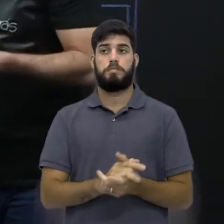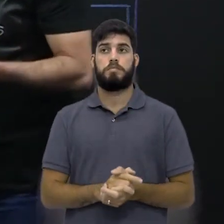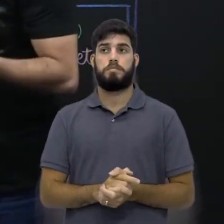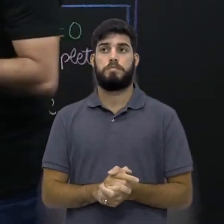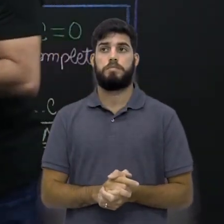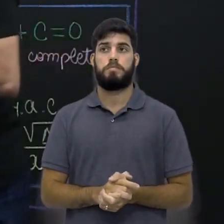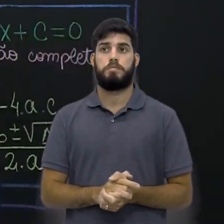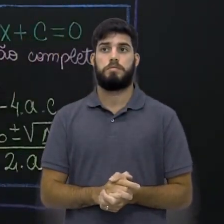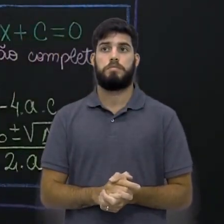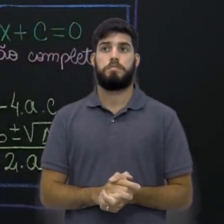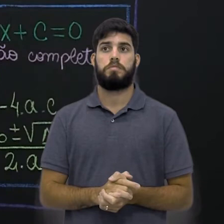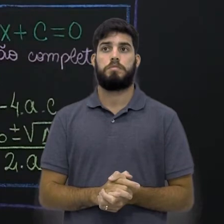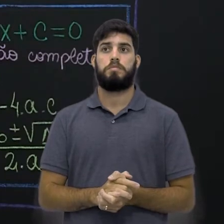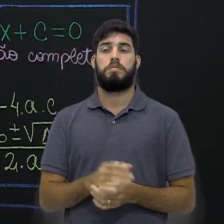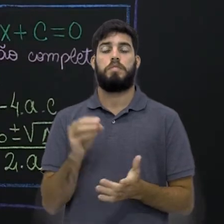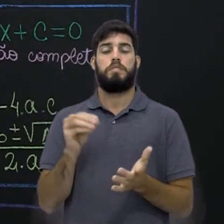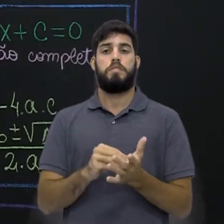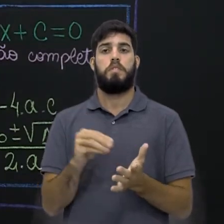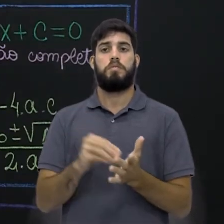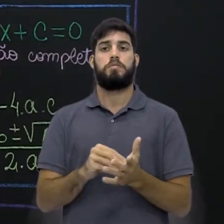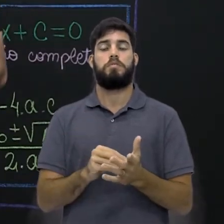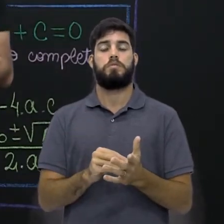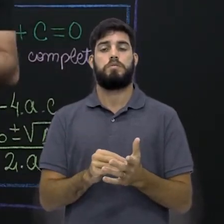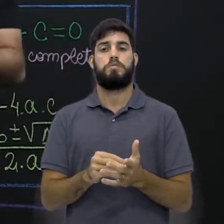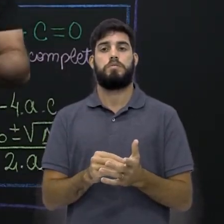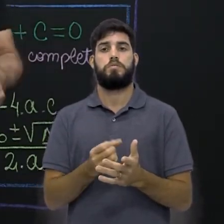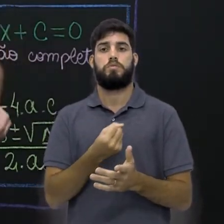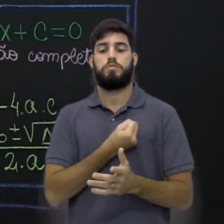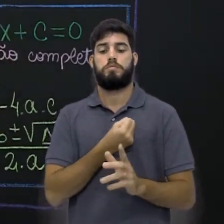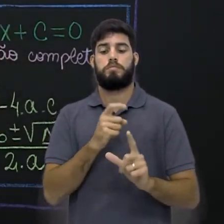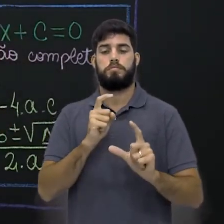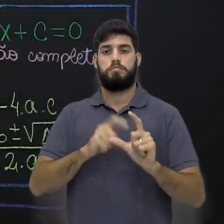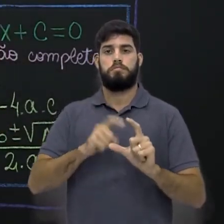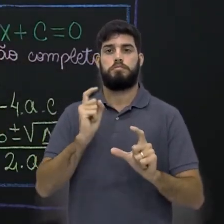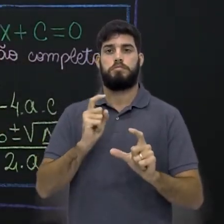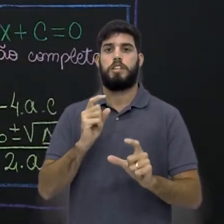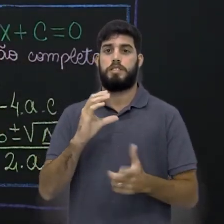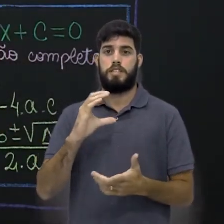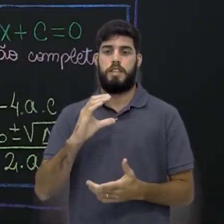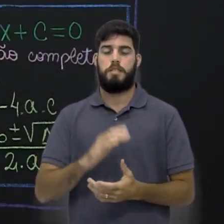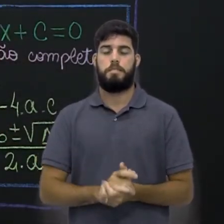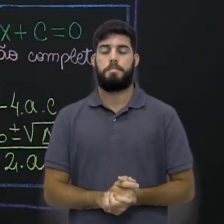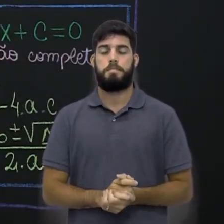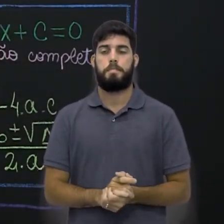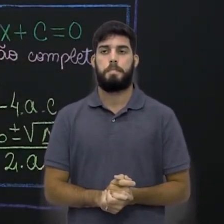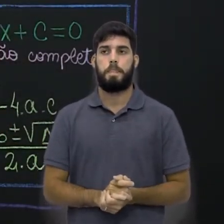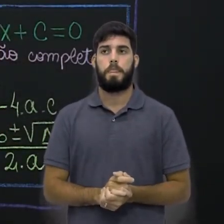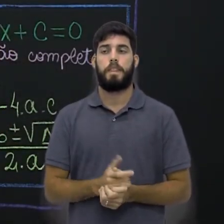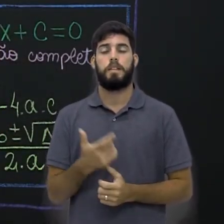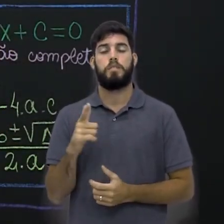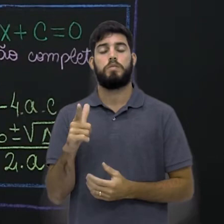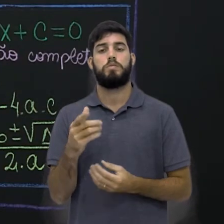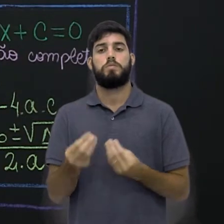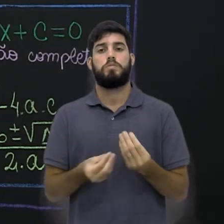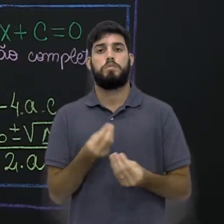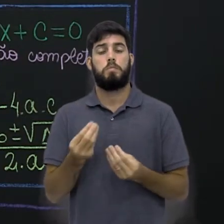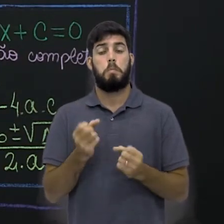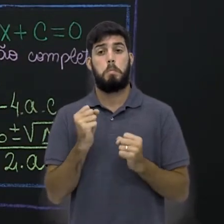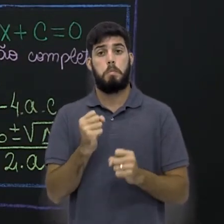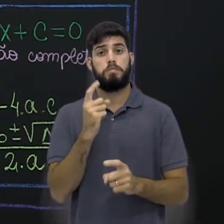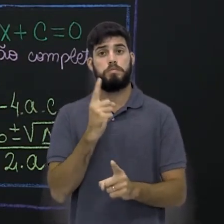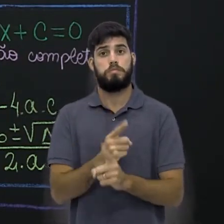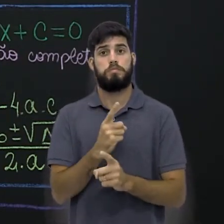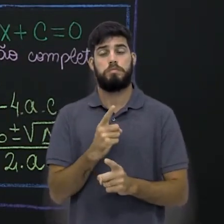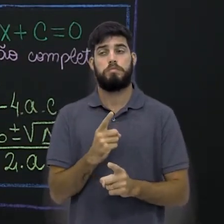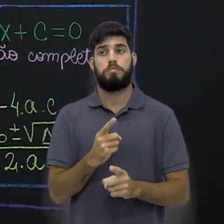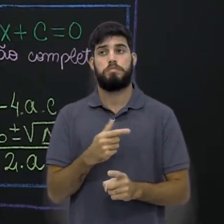grau incompleta, onde nos falta o termo independente. Legal? Uma outra maneira também de aparecer uma equação de segundo